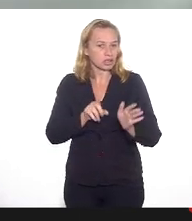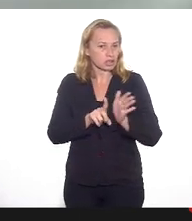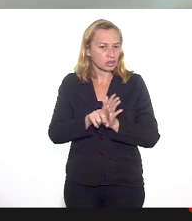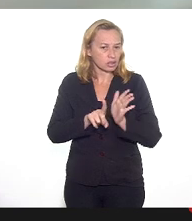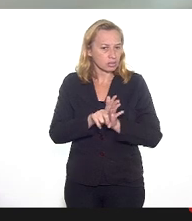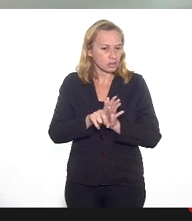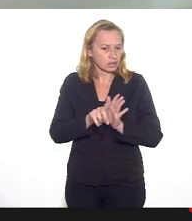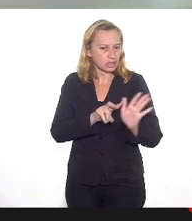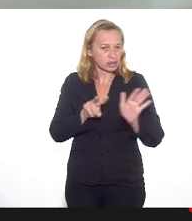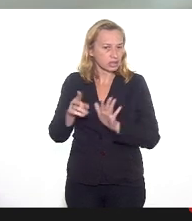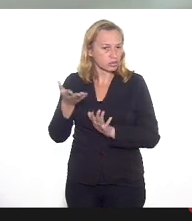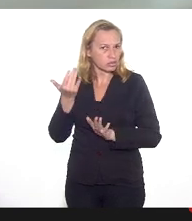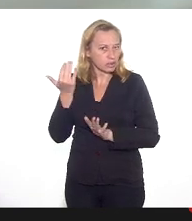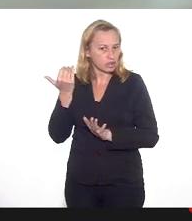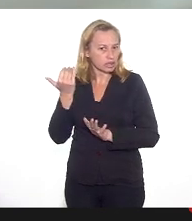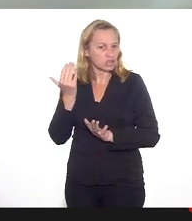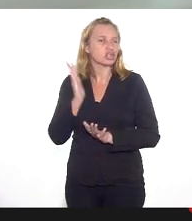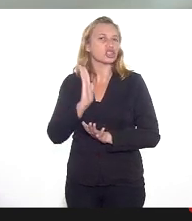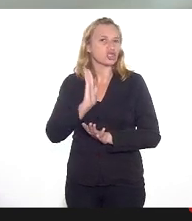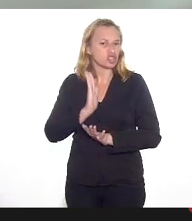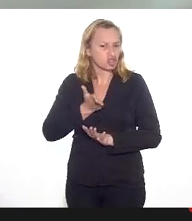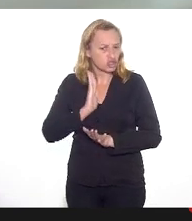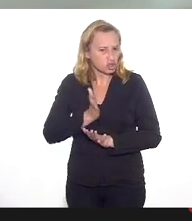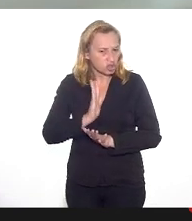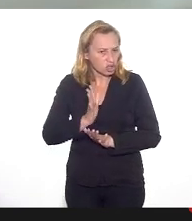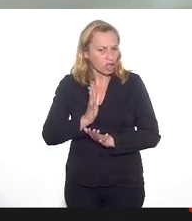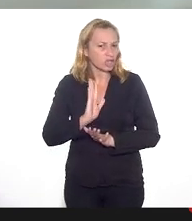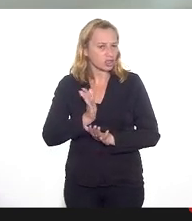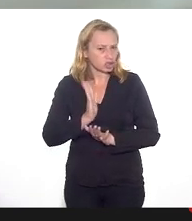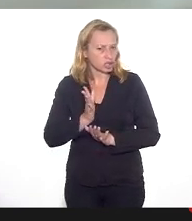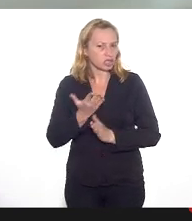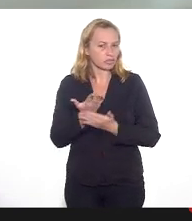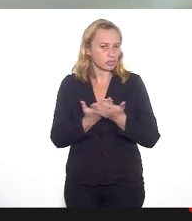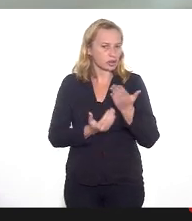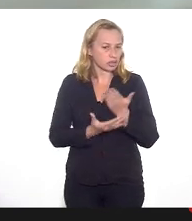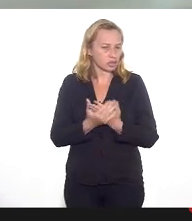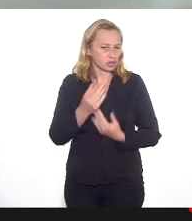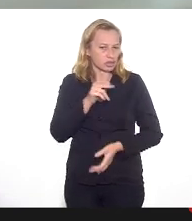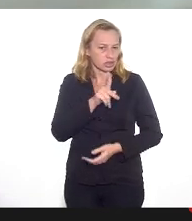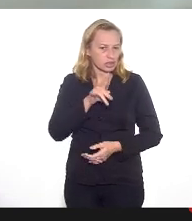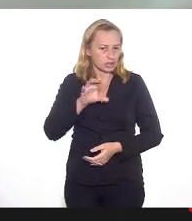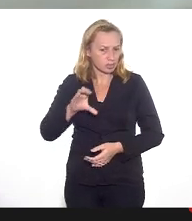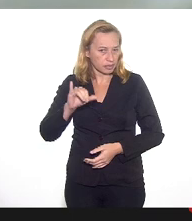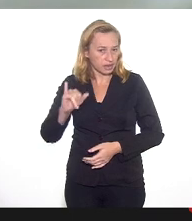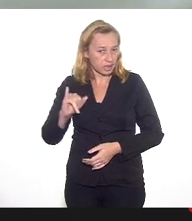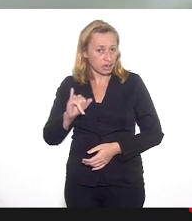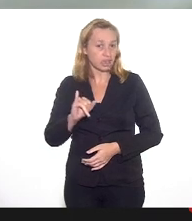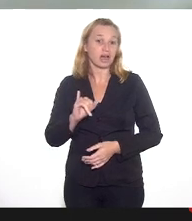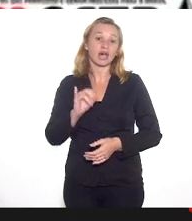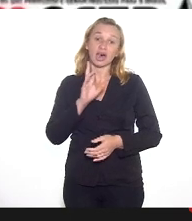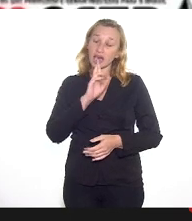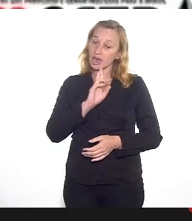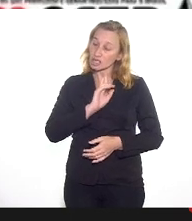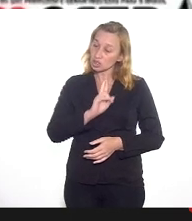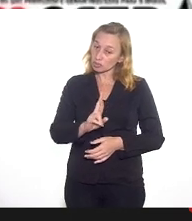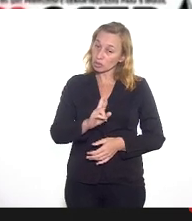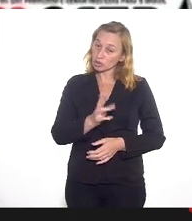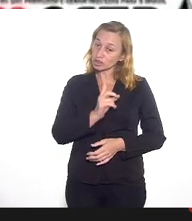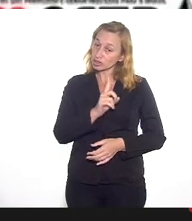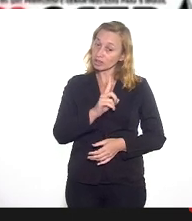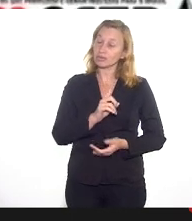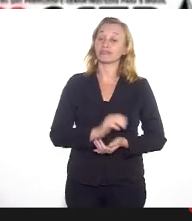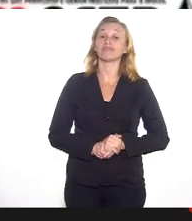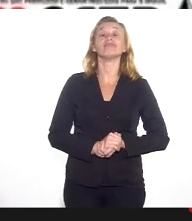Na semana passada já estão no poder da CPI, não estão no poder da CPI as respostas. Ah, sim.